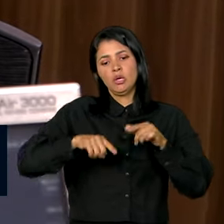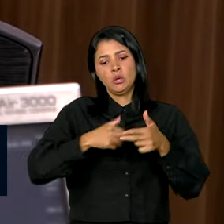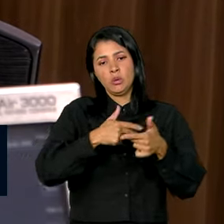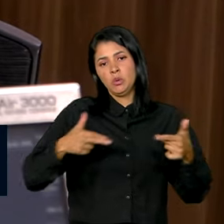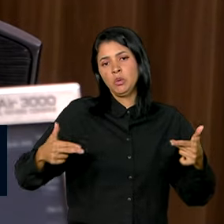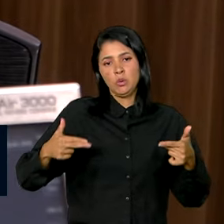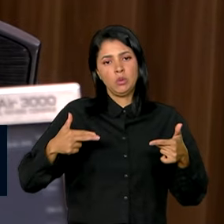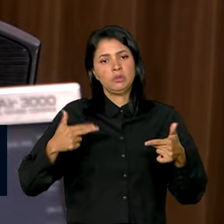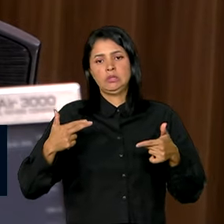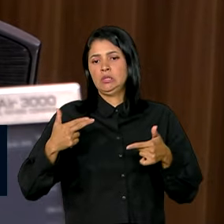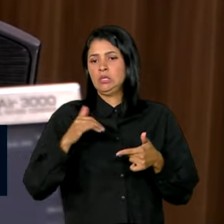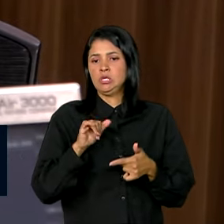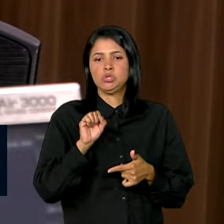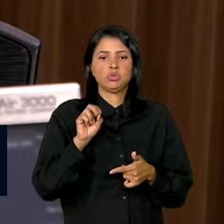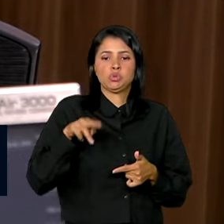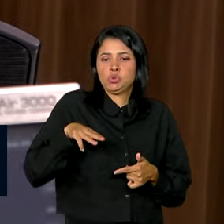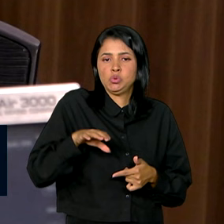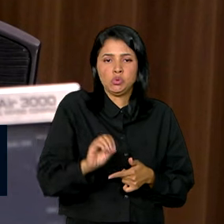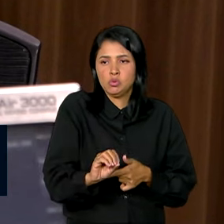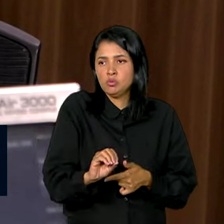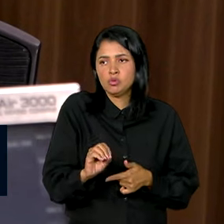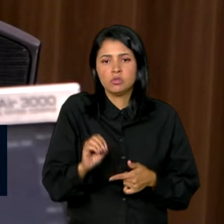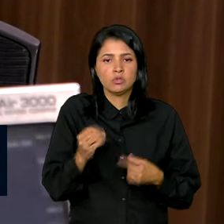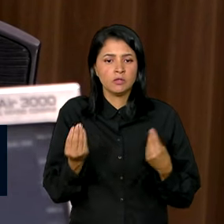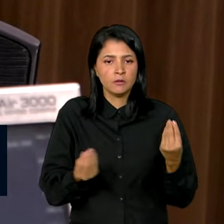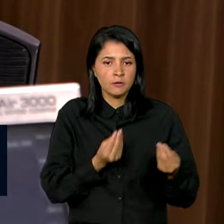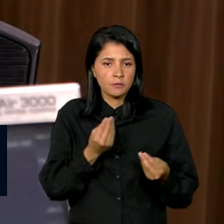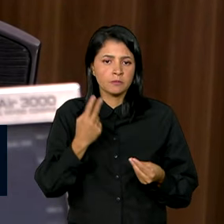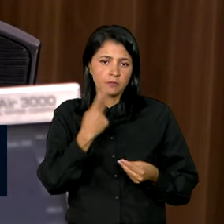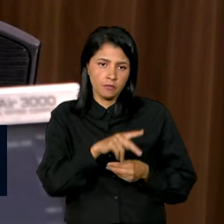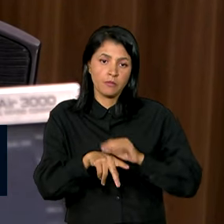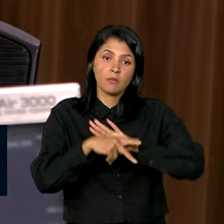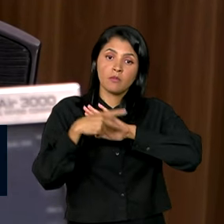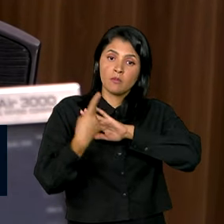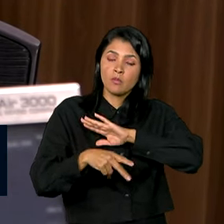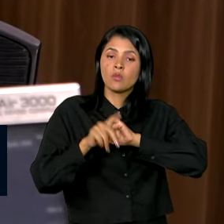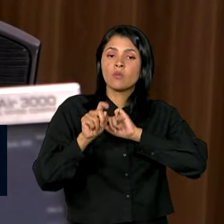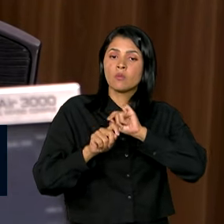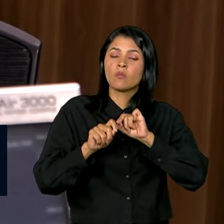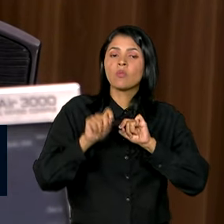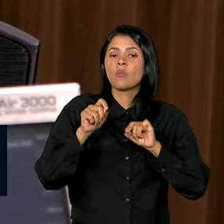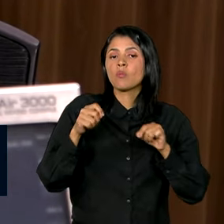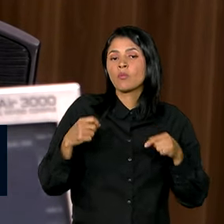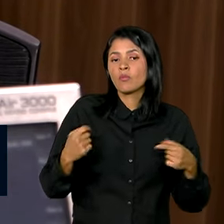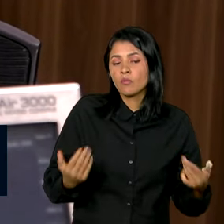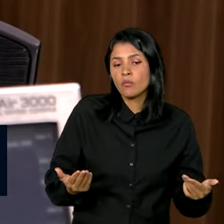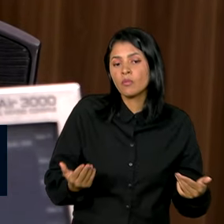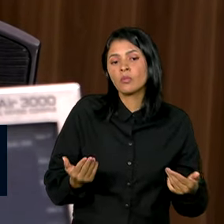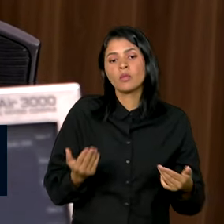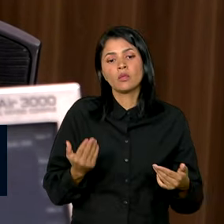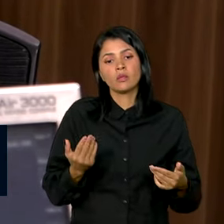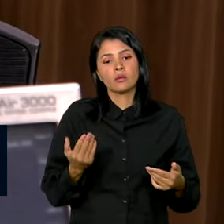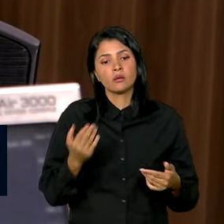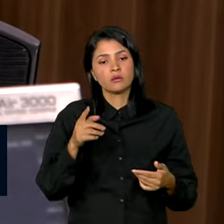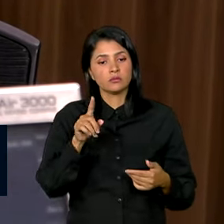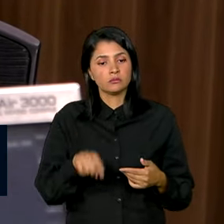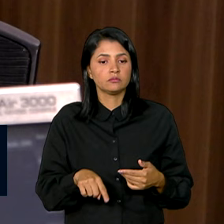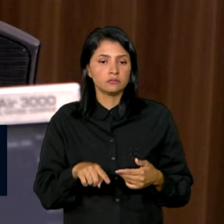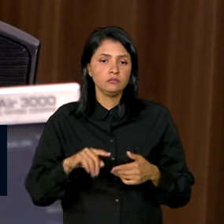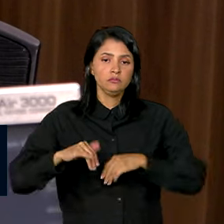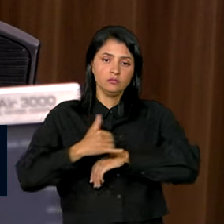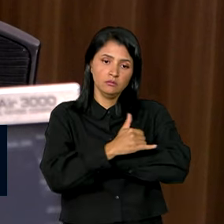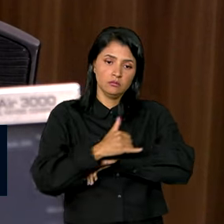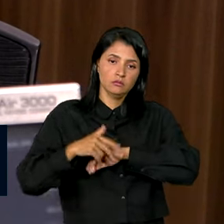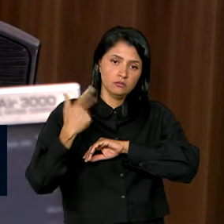equipamentos, insumos. Então, esse é específico para a